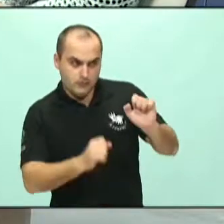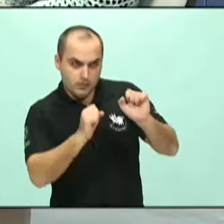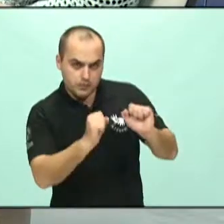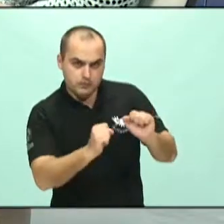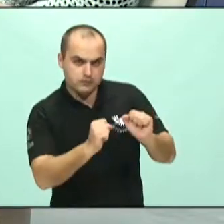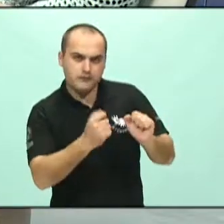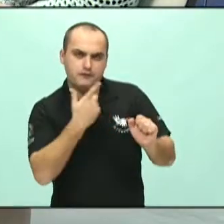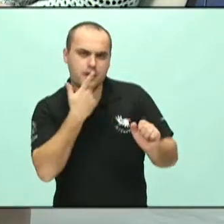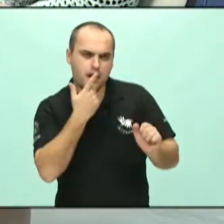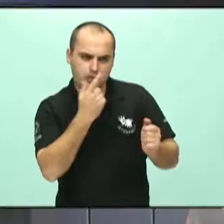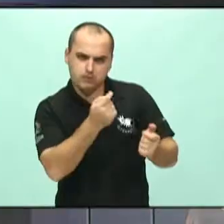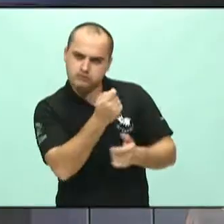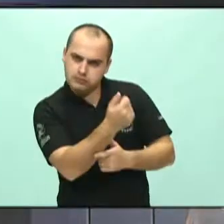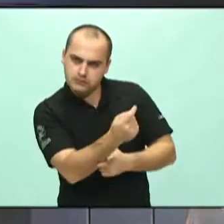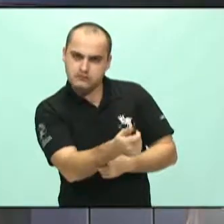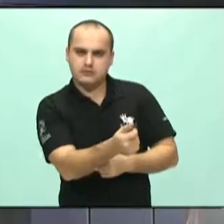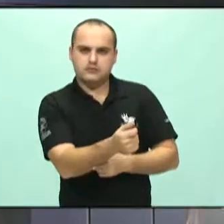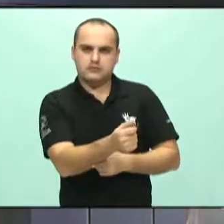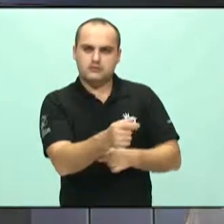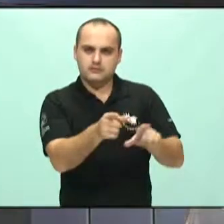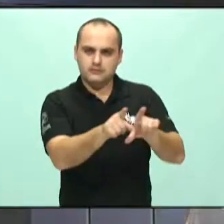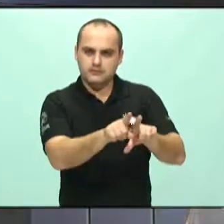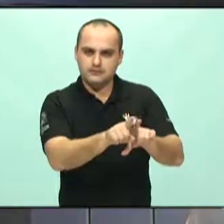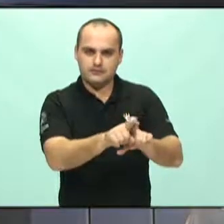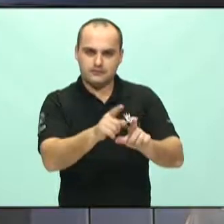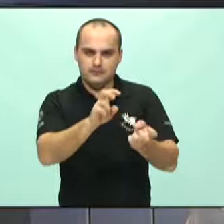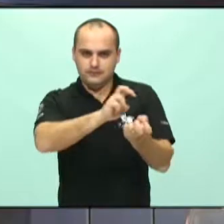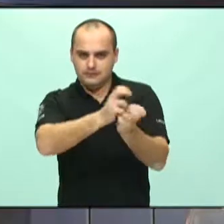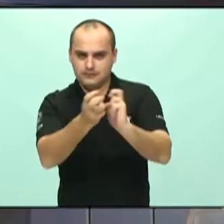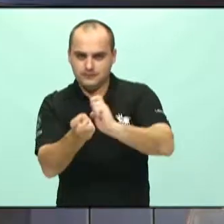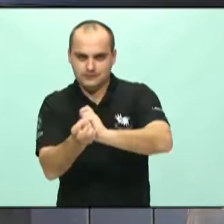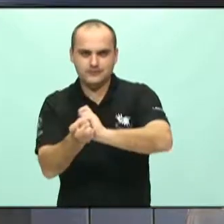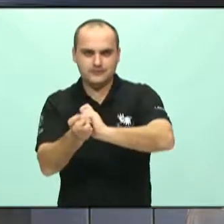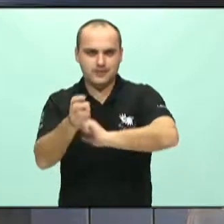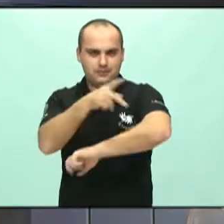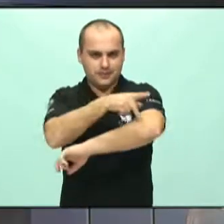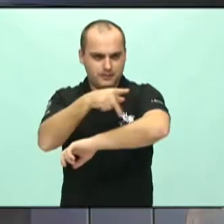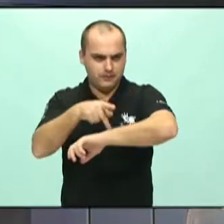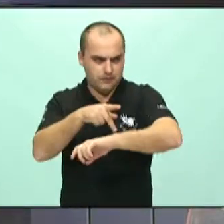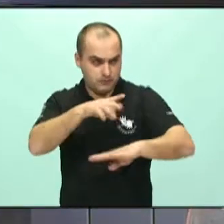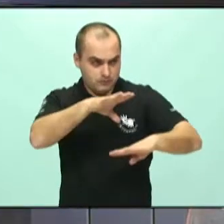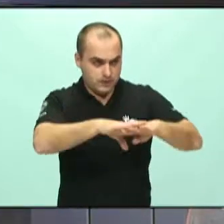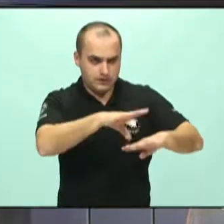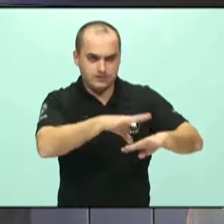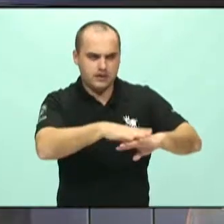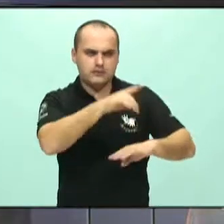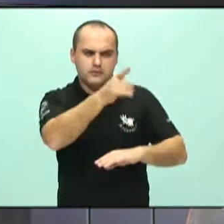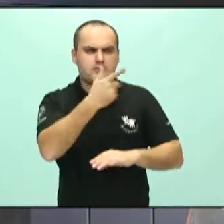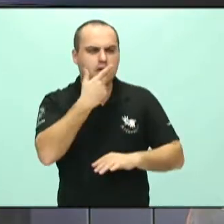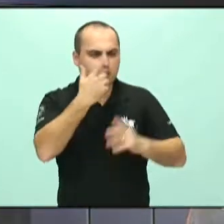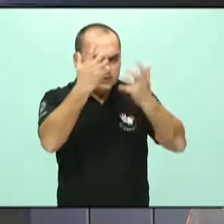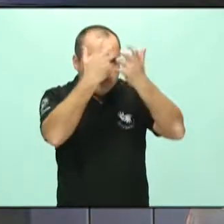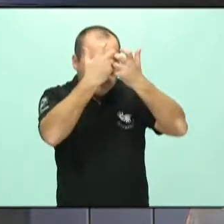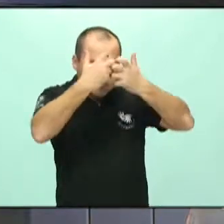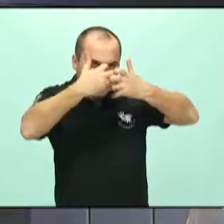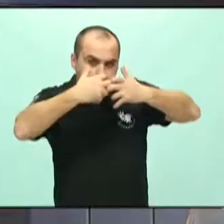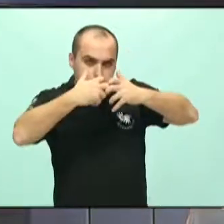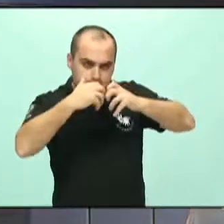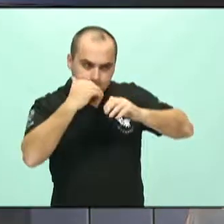temática também dessa capacitação capoeira pedagógica é o desenvolvimento cognitivo, você até falou um pouquinho a respeito